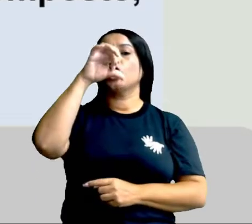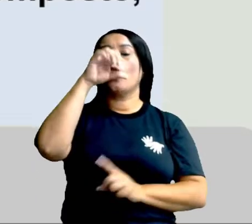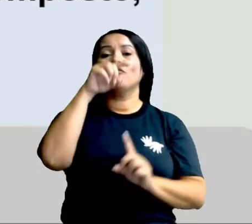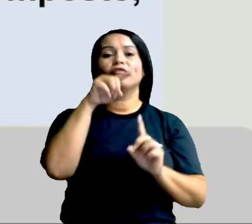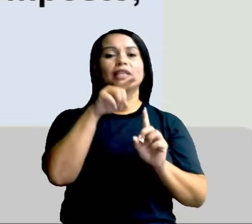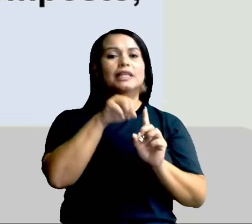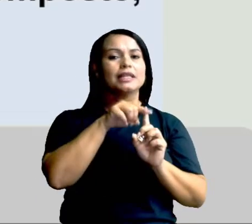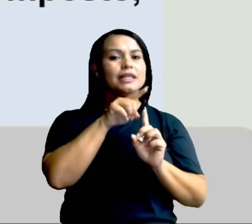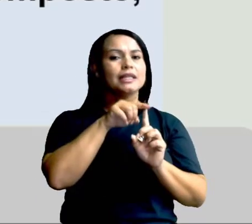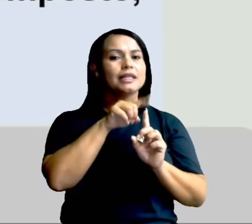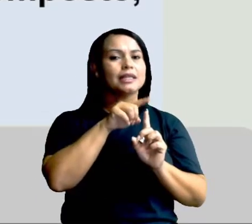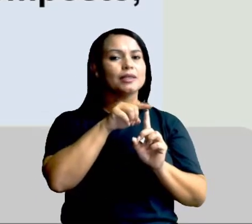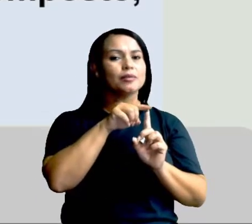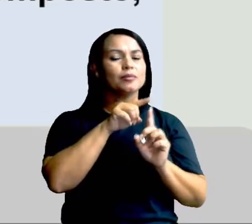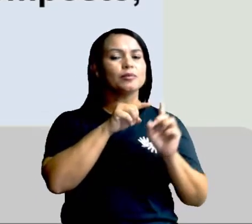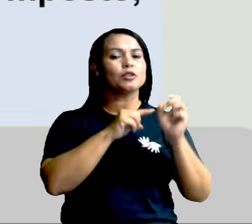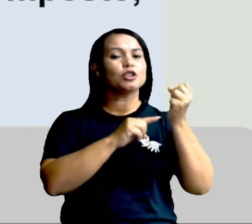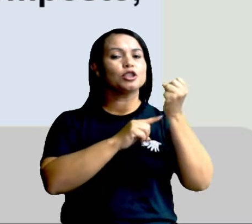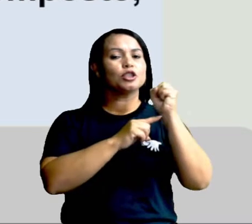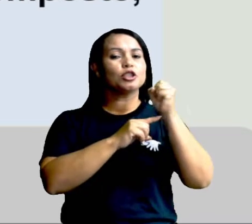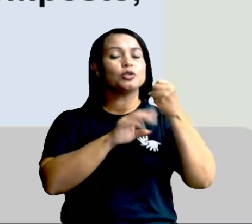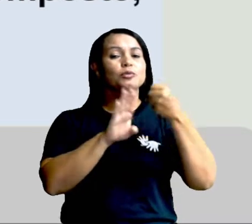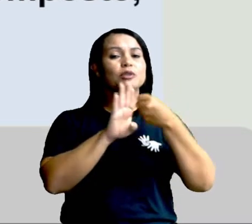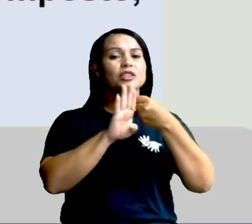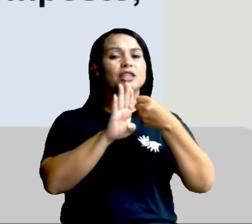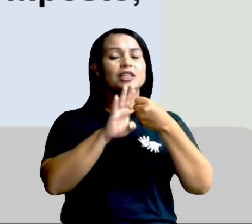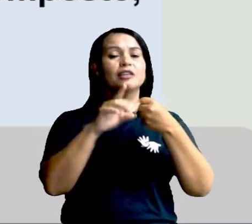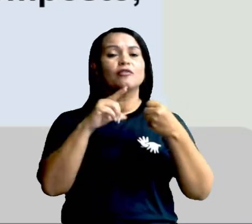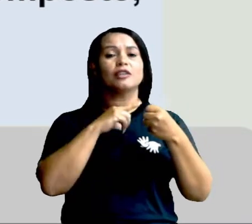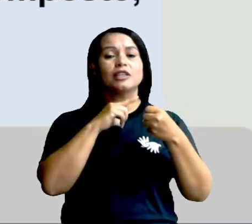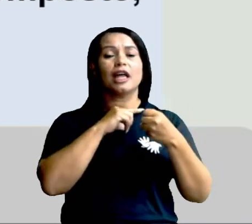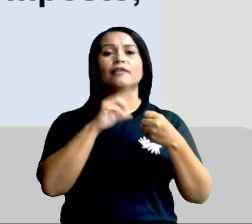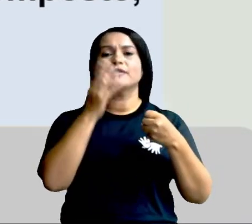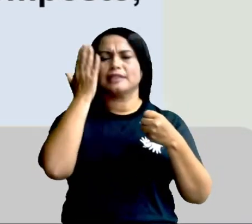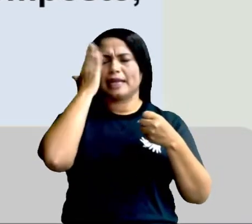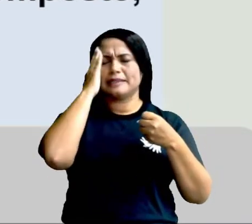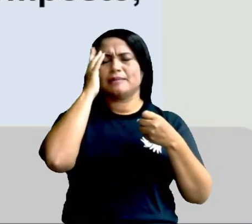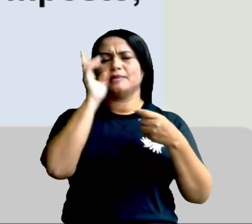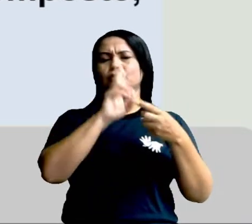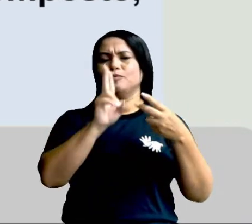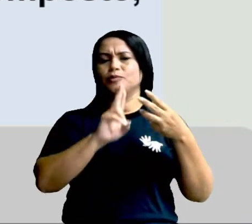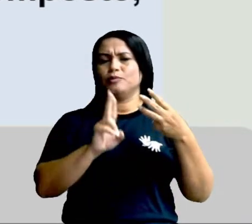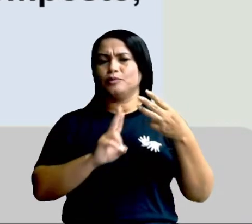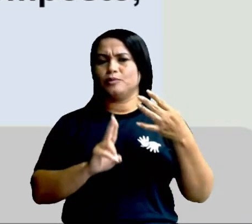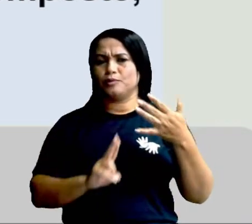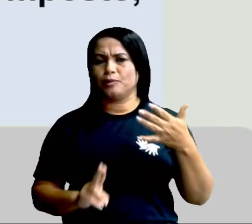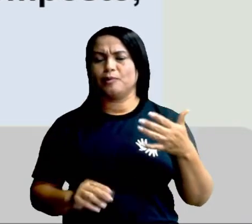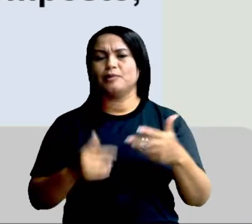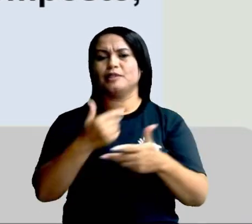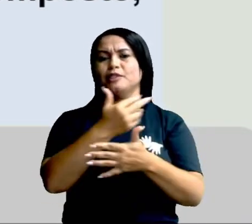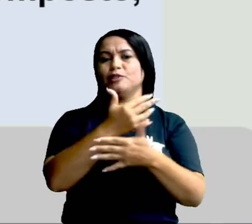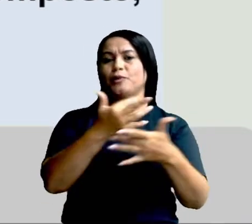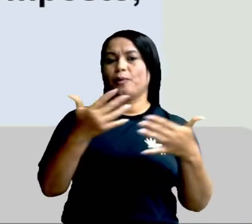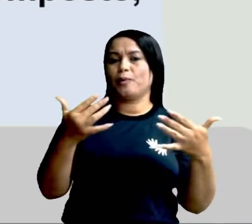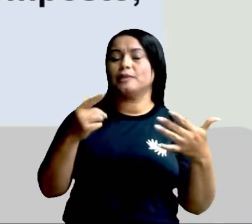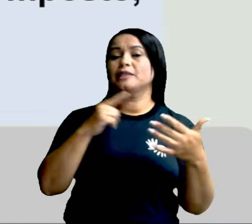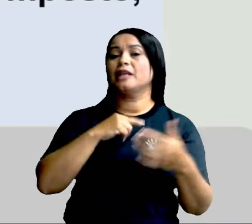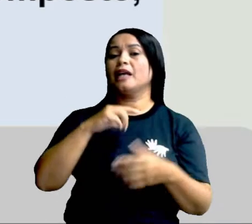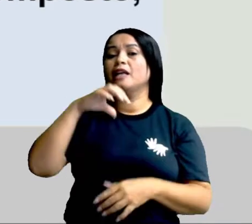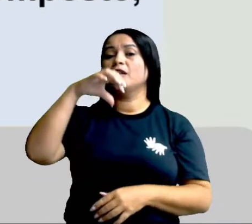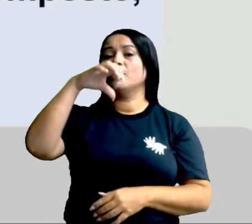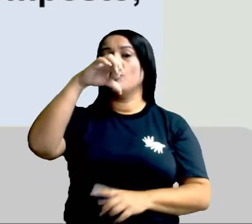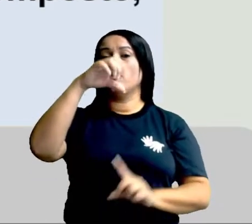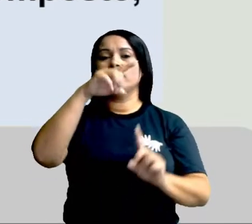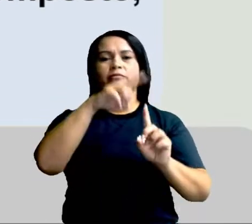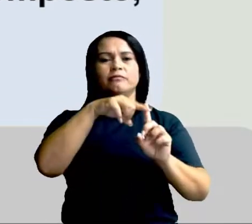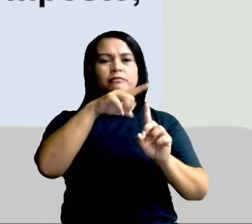de substantivos. Então a gente sabe que substantivos são os nomes, né, que nomeiam as coisas, e existem